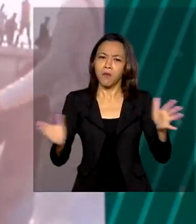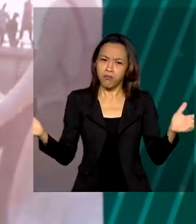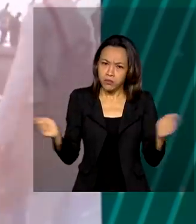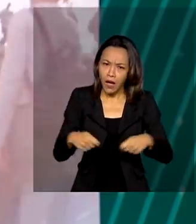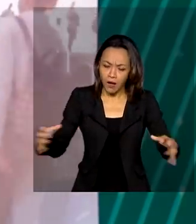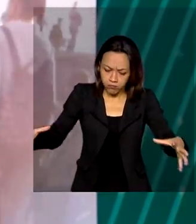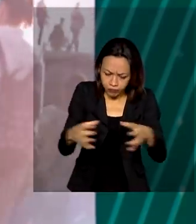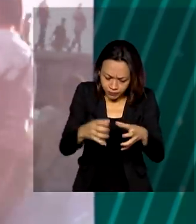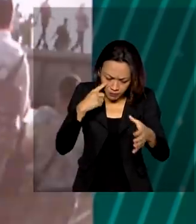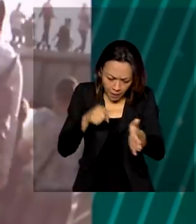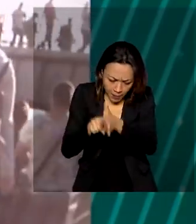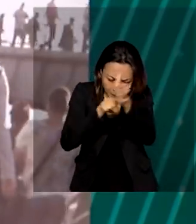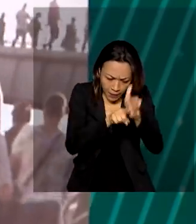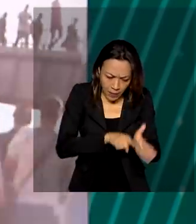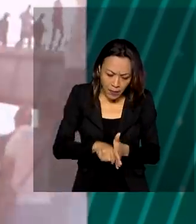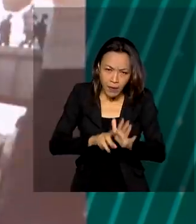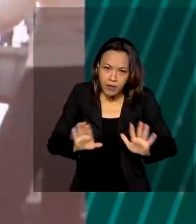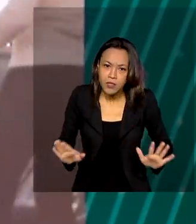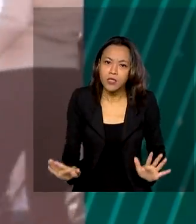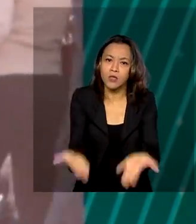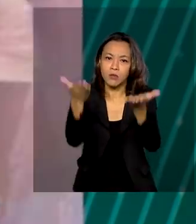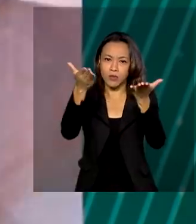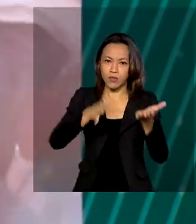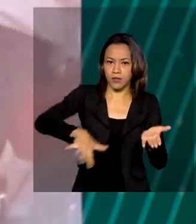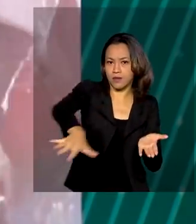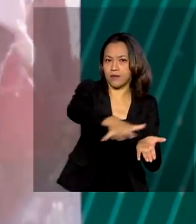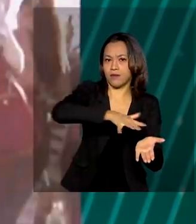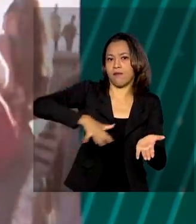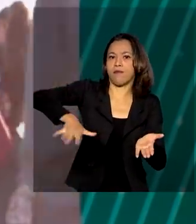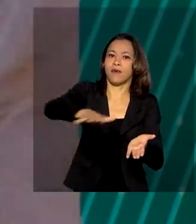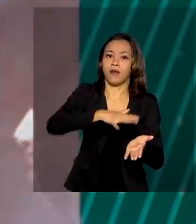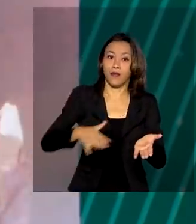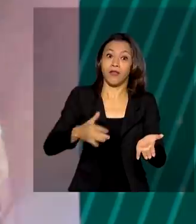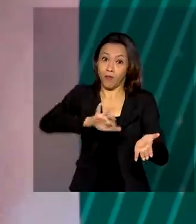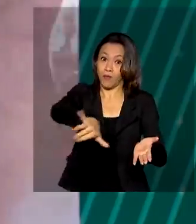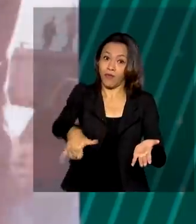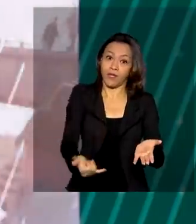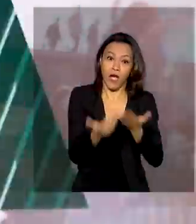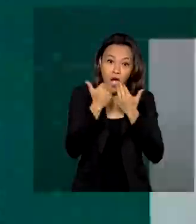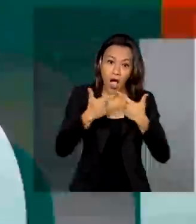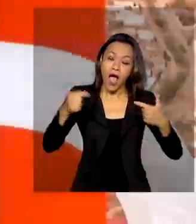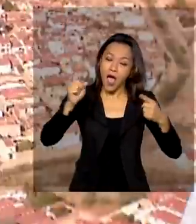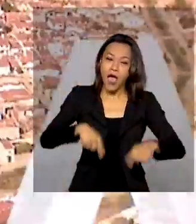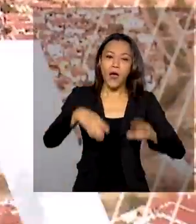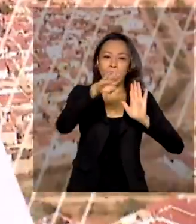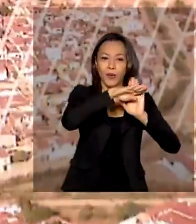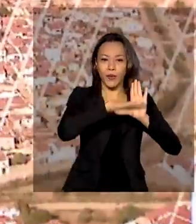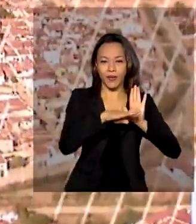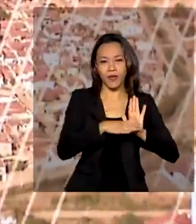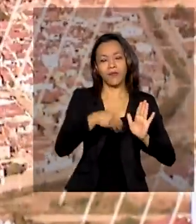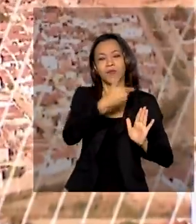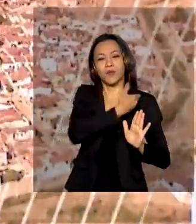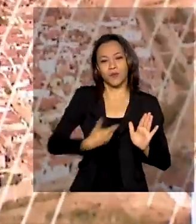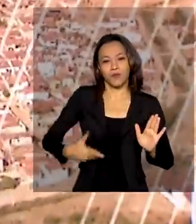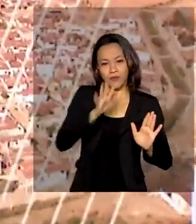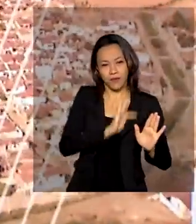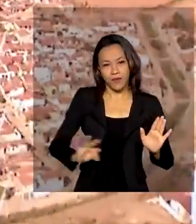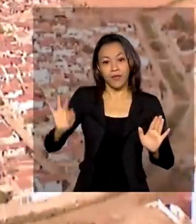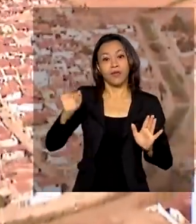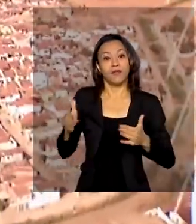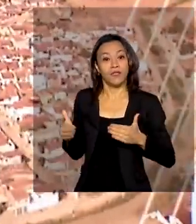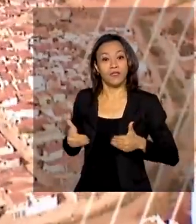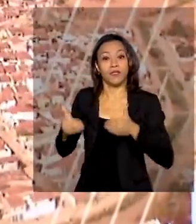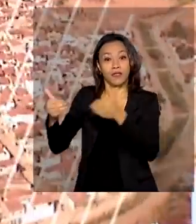impulsionando O agronegócio e o melhor aproveitamento de alimentos é isso que faz o Programa Brasil biotech do Ministério da